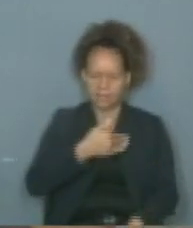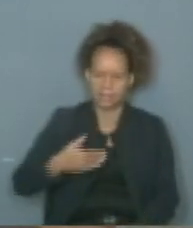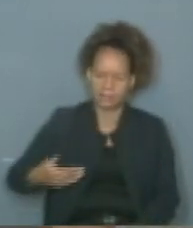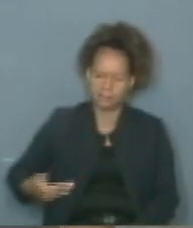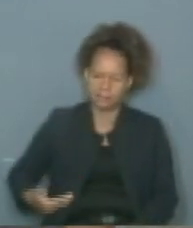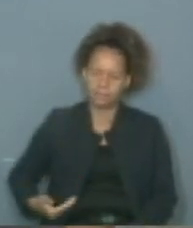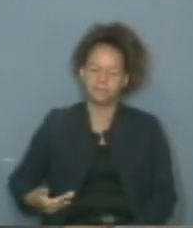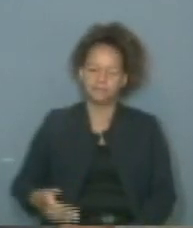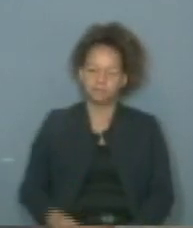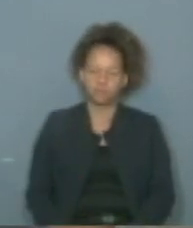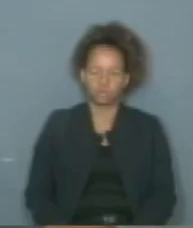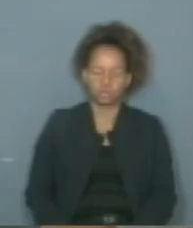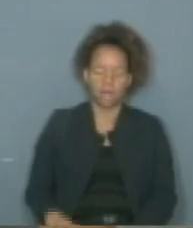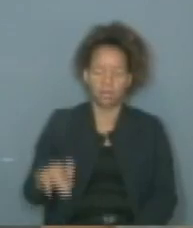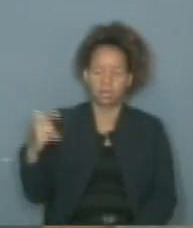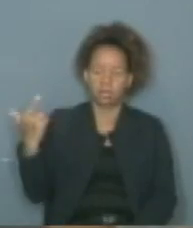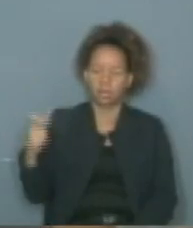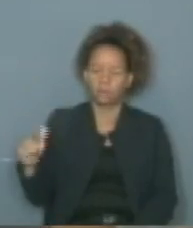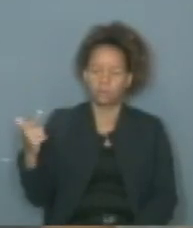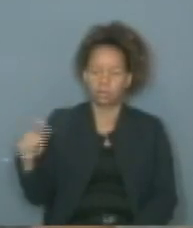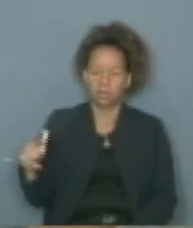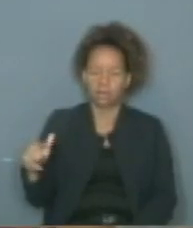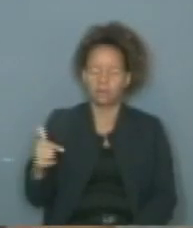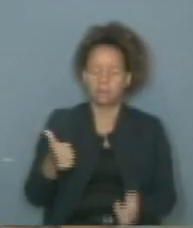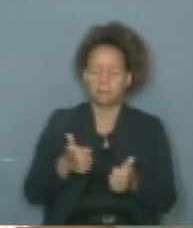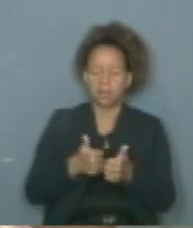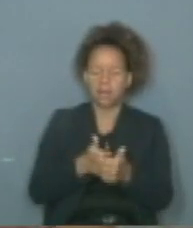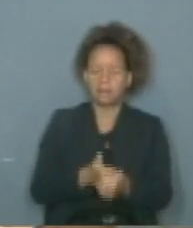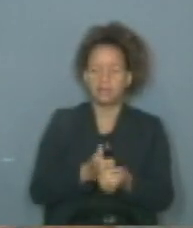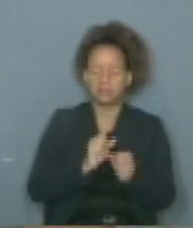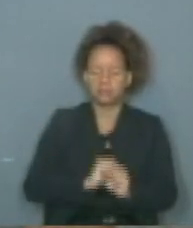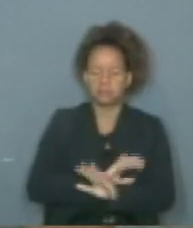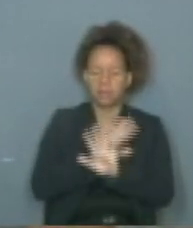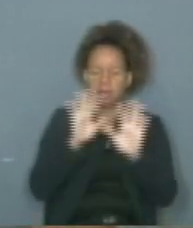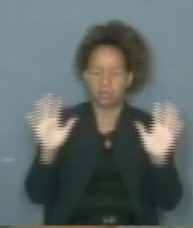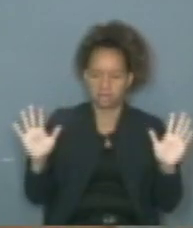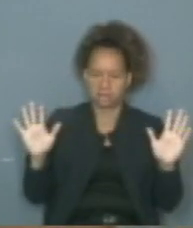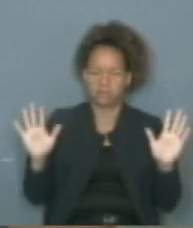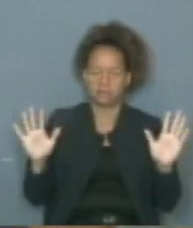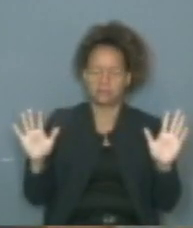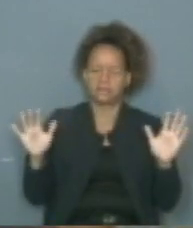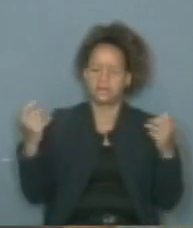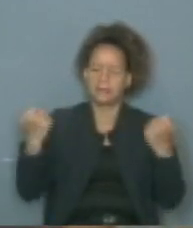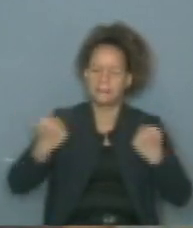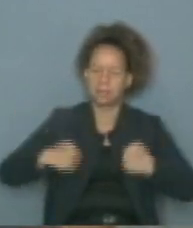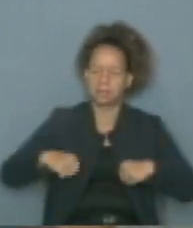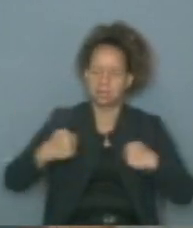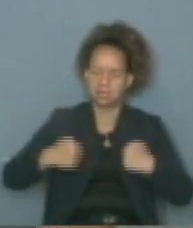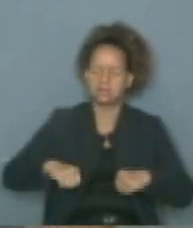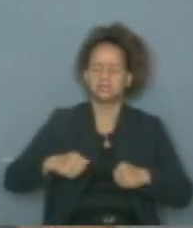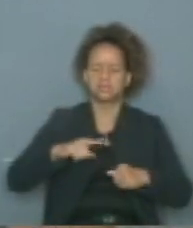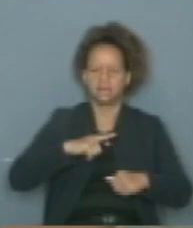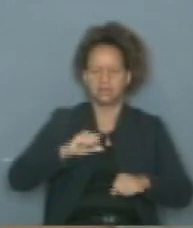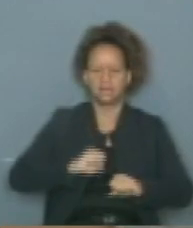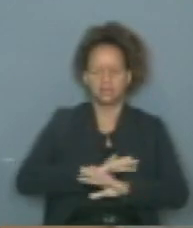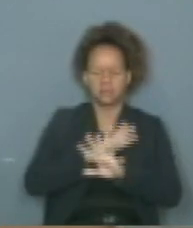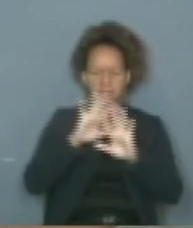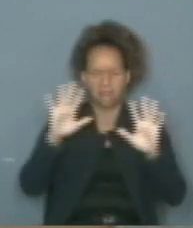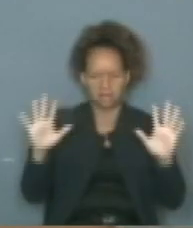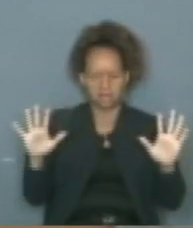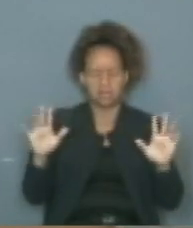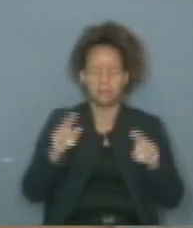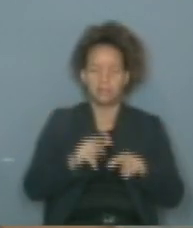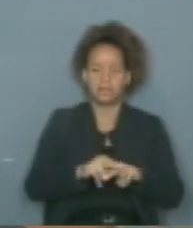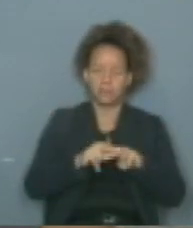pública não ter um acompanhamento transparente. É preciso que haja transparência.